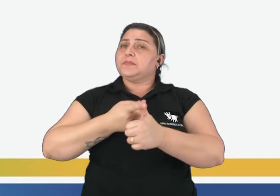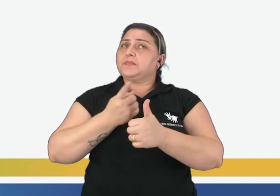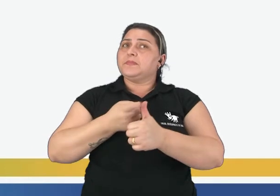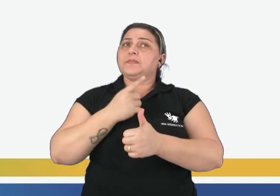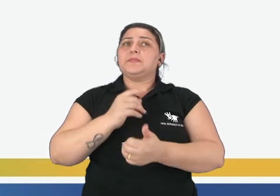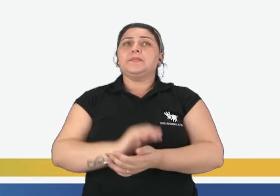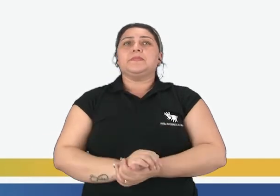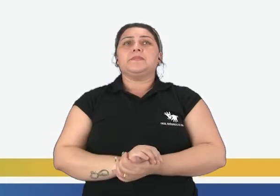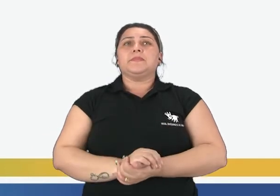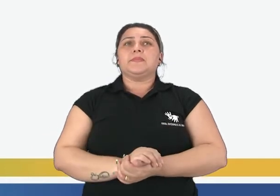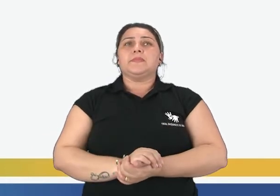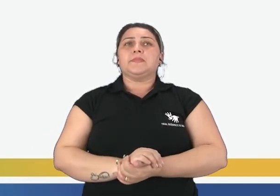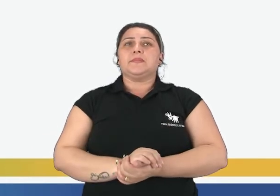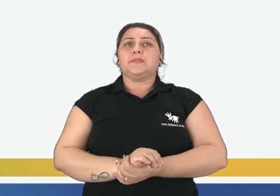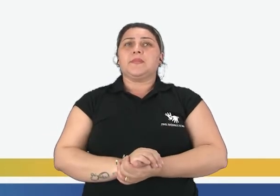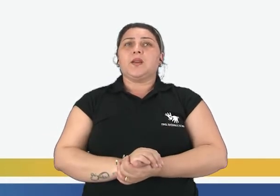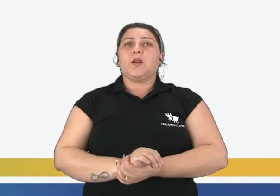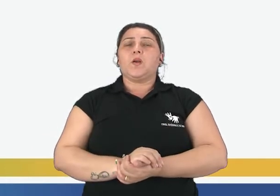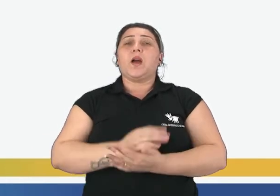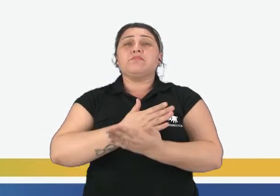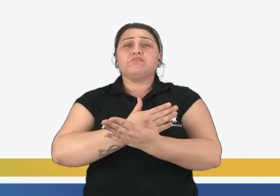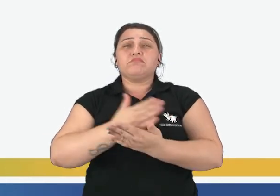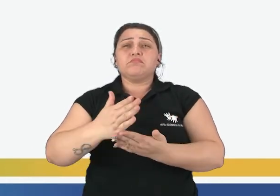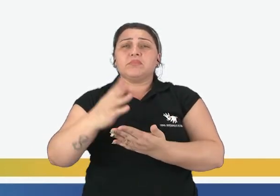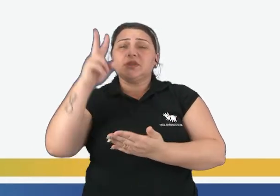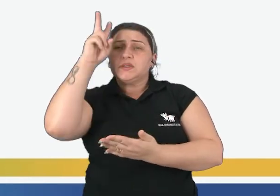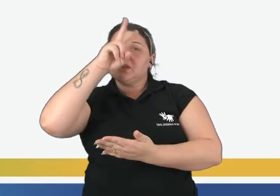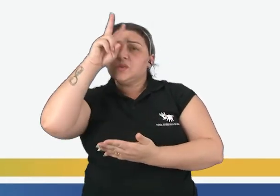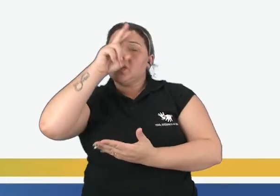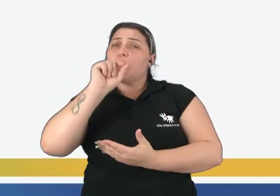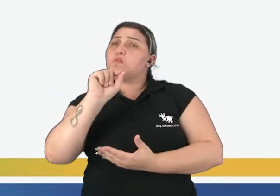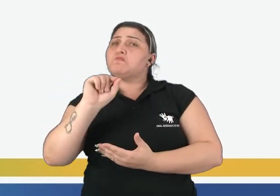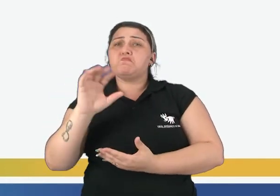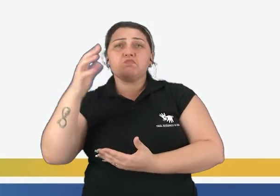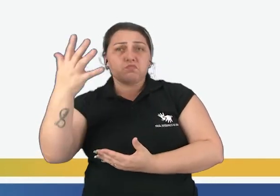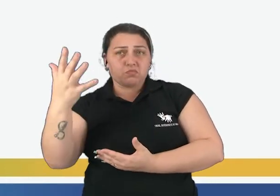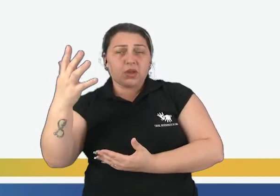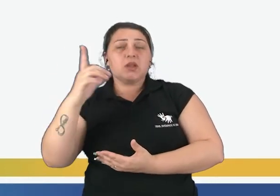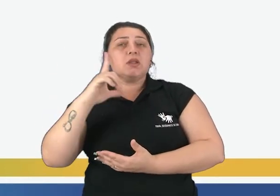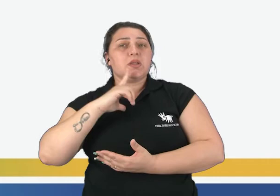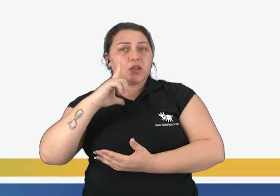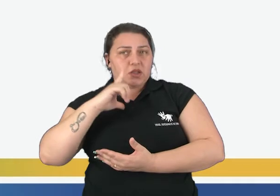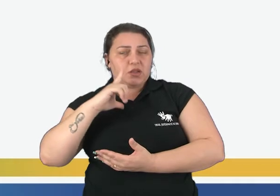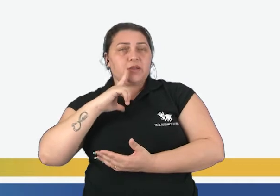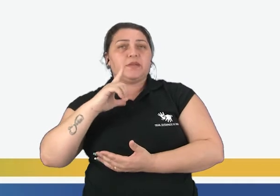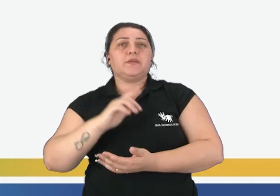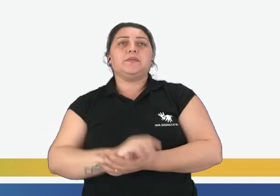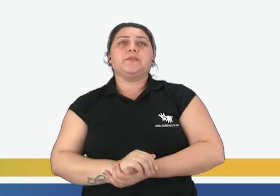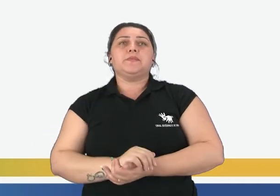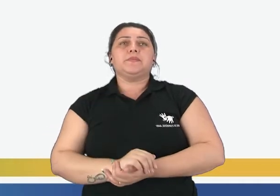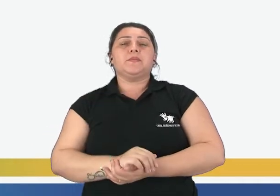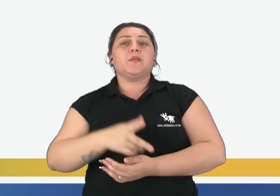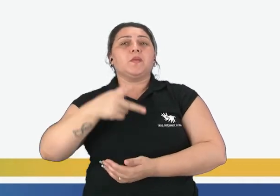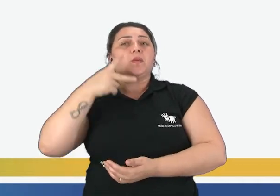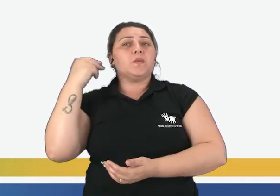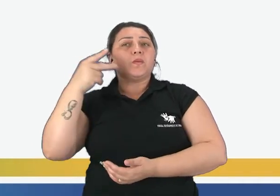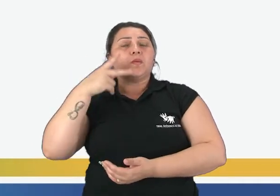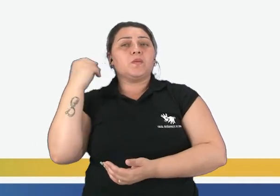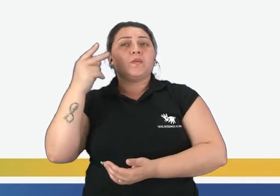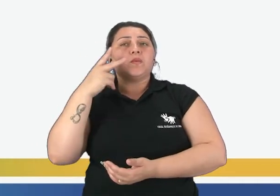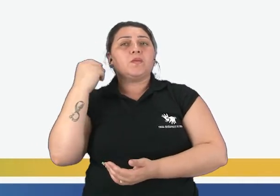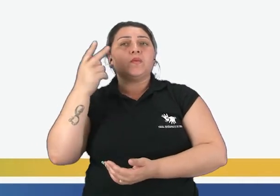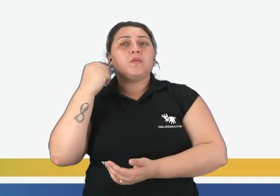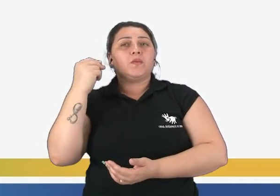primeira delas é situação inicial da história então tem uma situação inicial no caso aqui O Gato de Botas